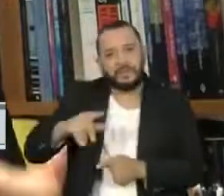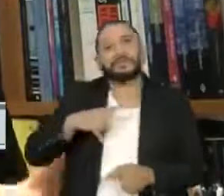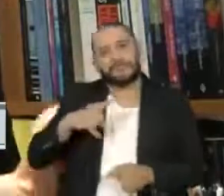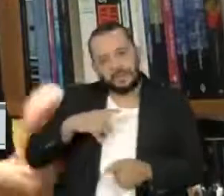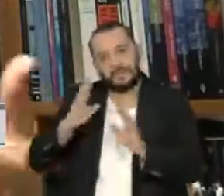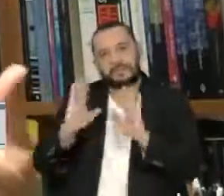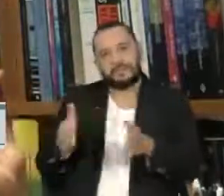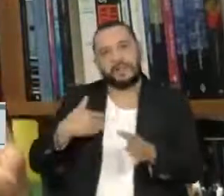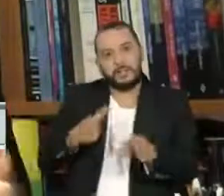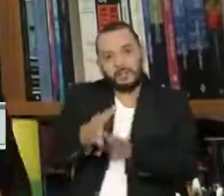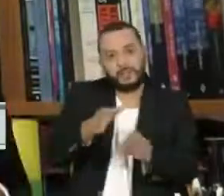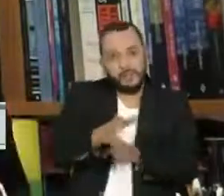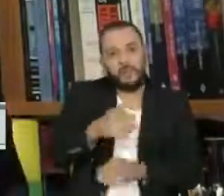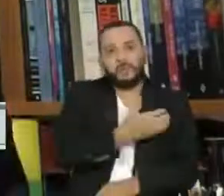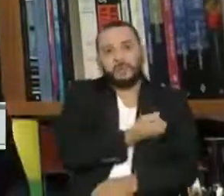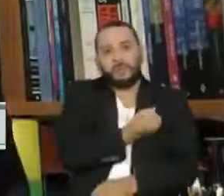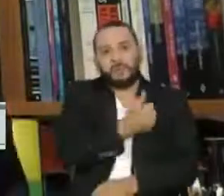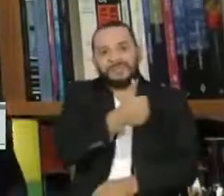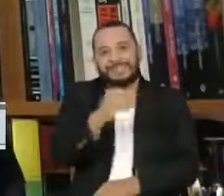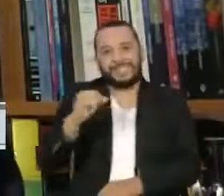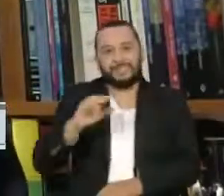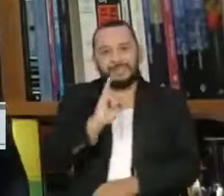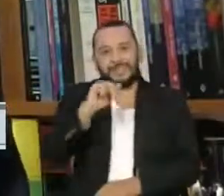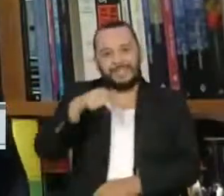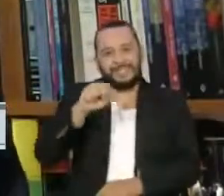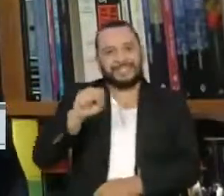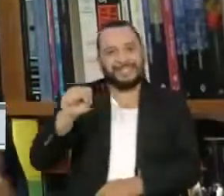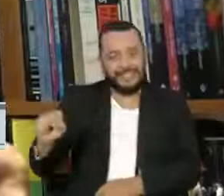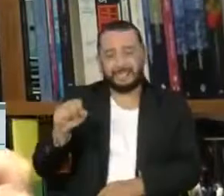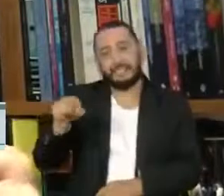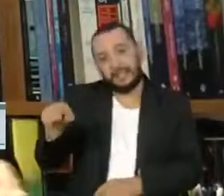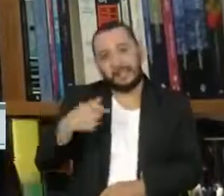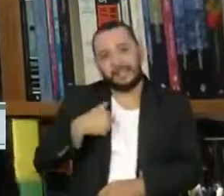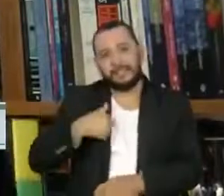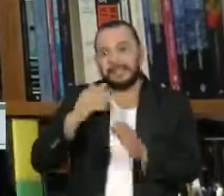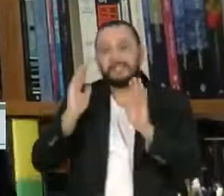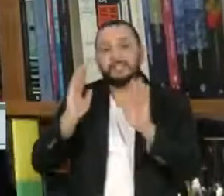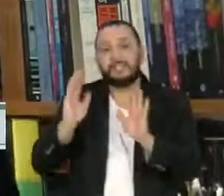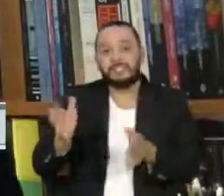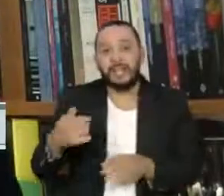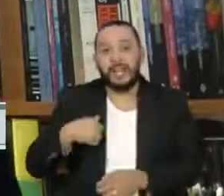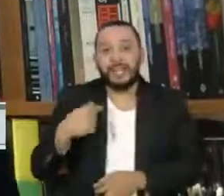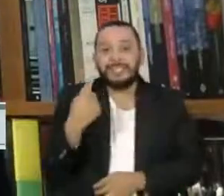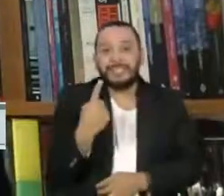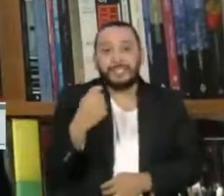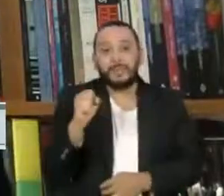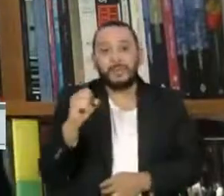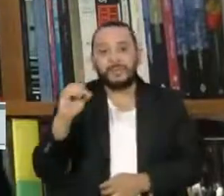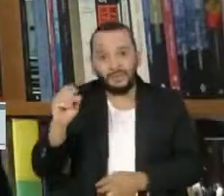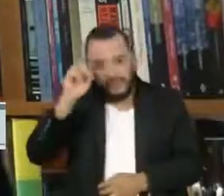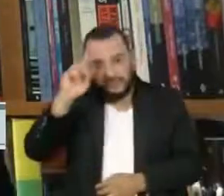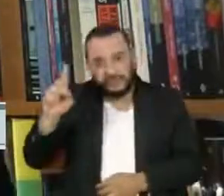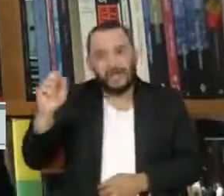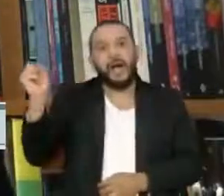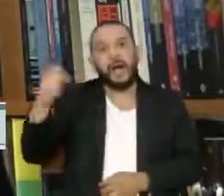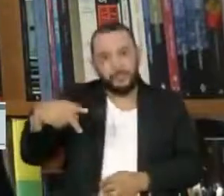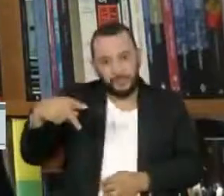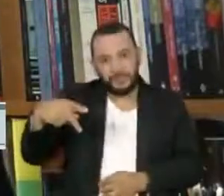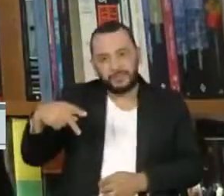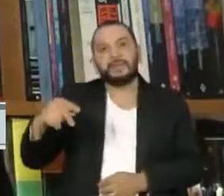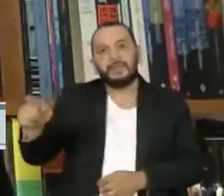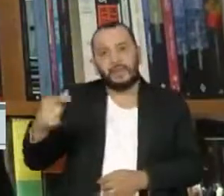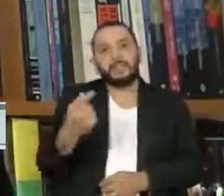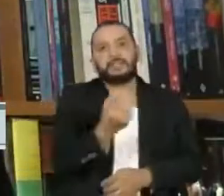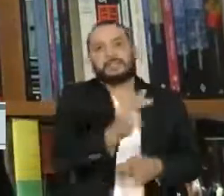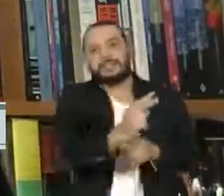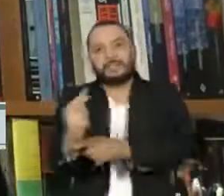que impede que o aposentado contrate um crédito consignado nos primeiros 180 dias do seu benefício.